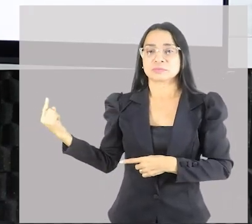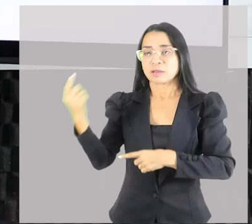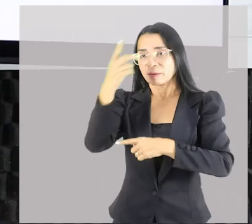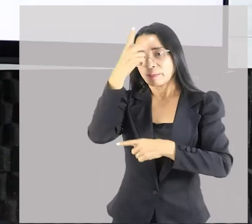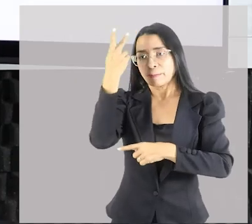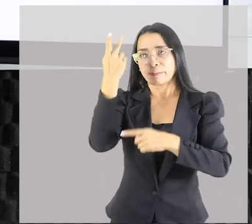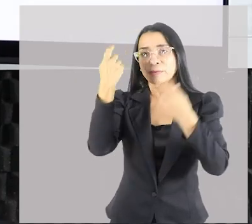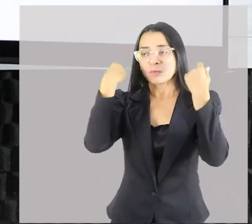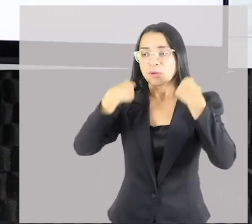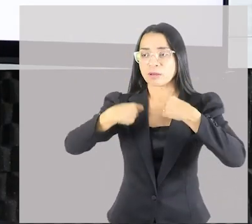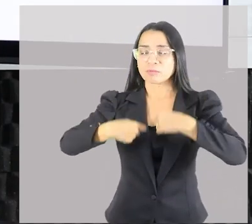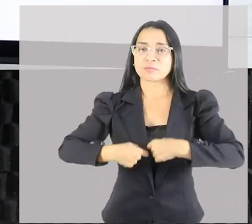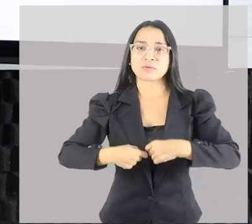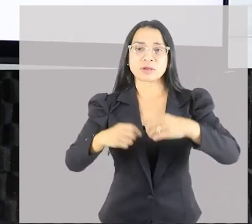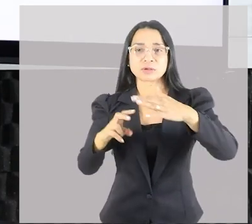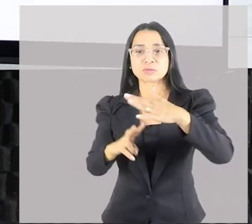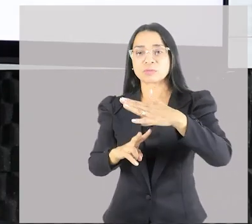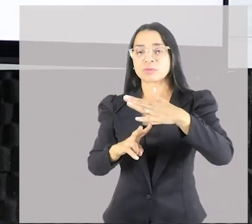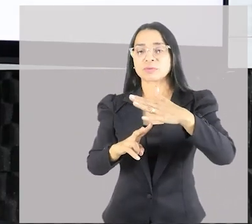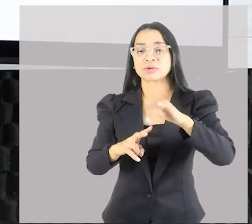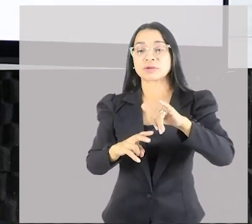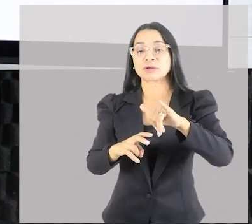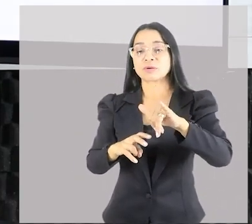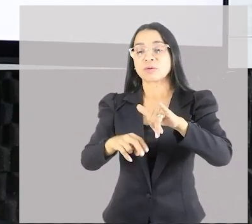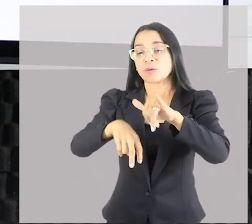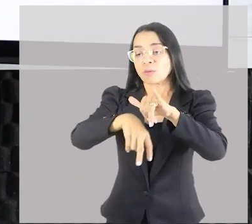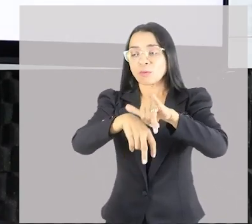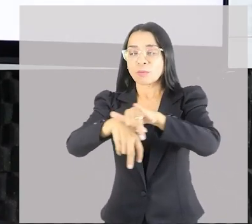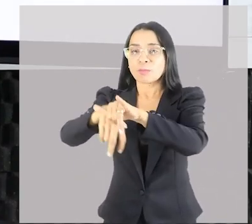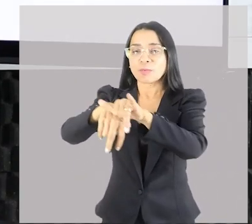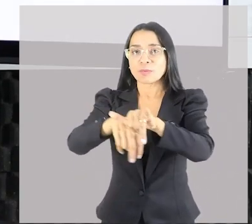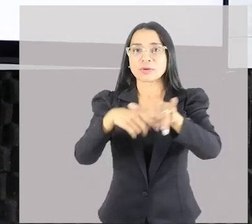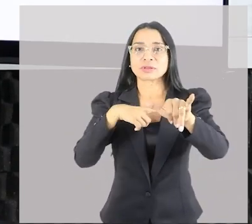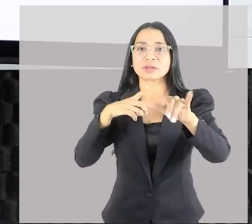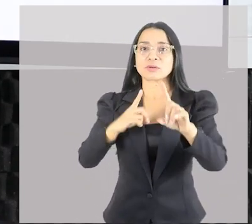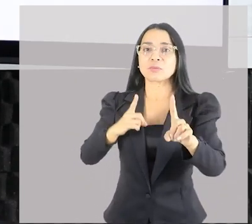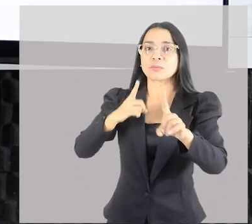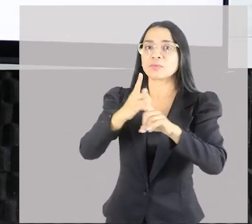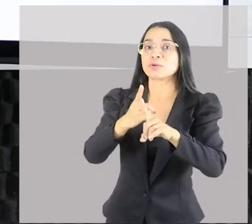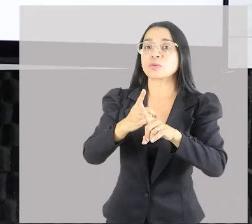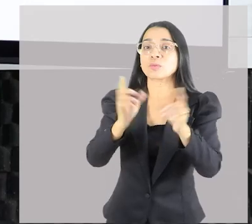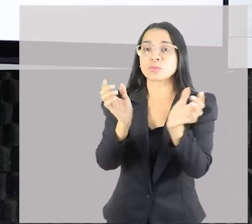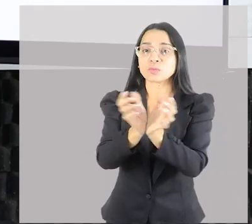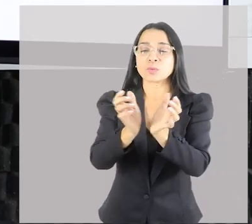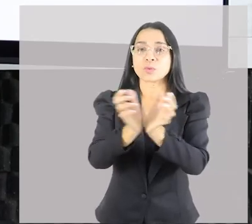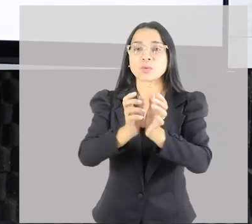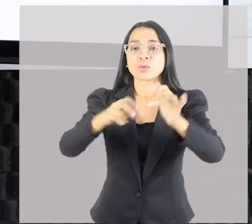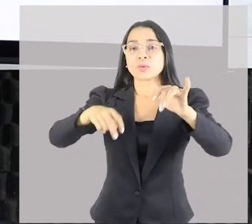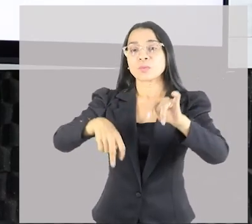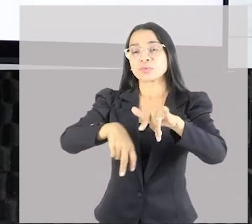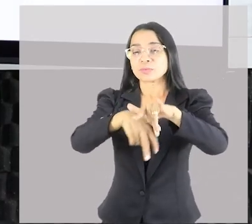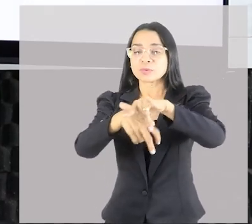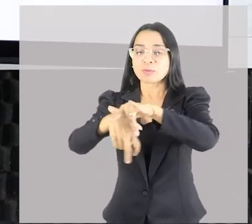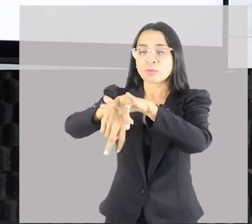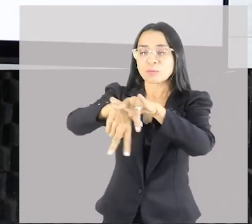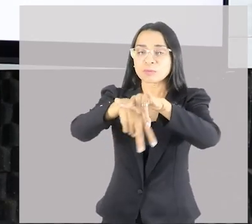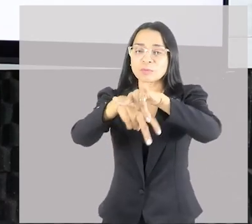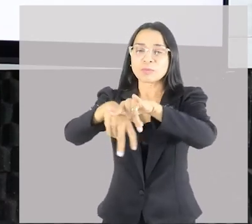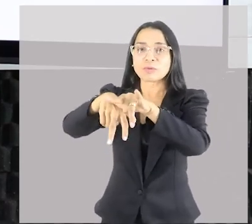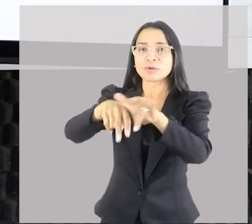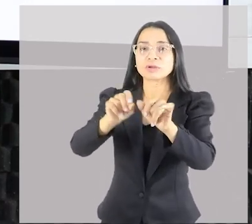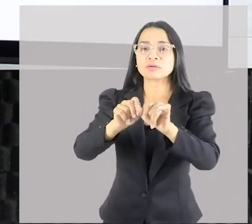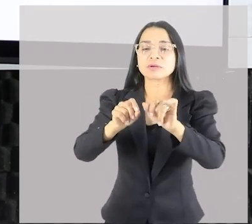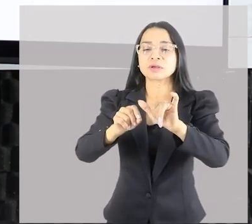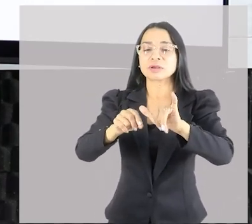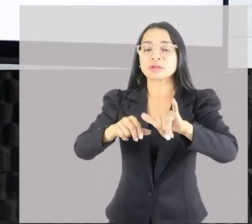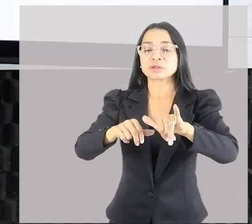veste o boi em si, que é chamado de miolo do boi, né? Tem até um encontro de miolos do boi aqui, depois do período junino, que fazem movimentos